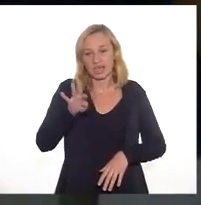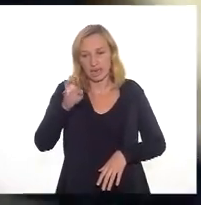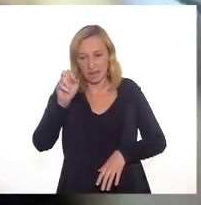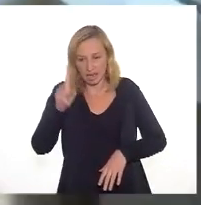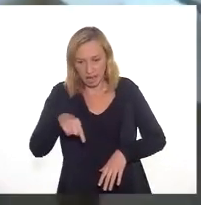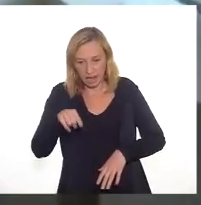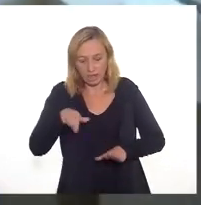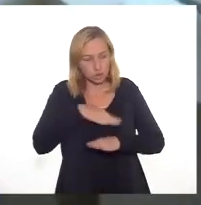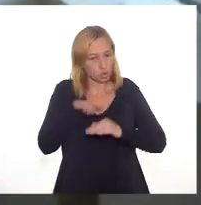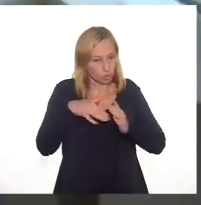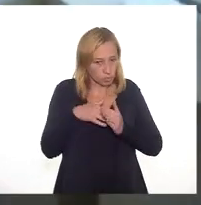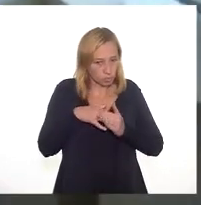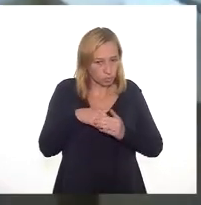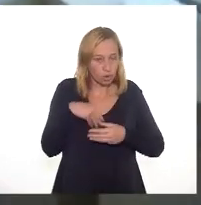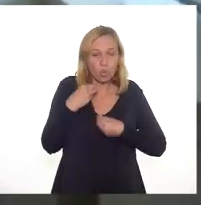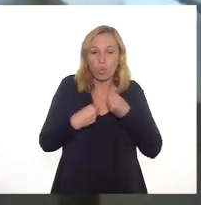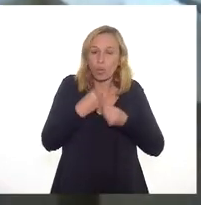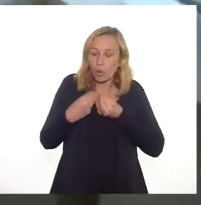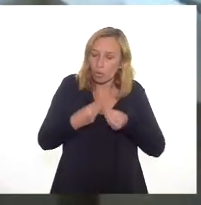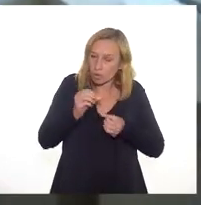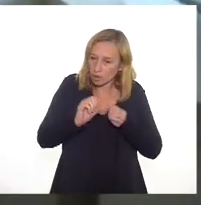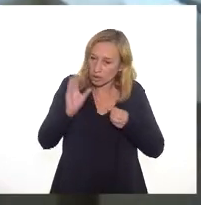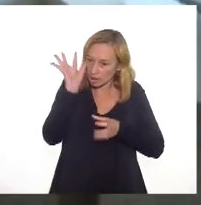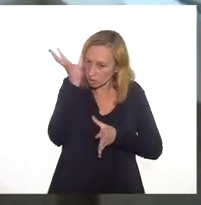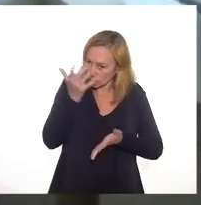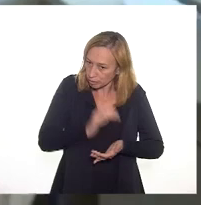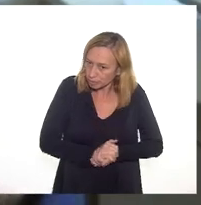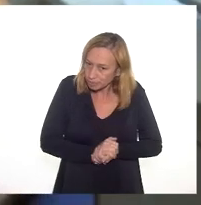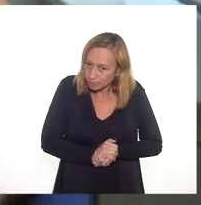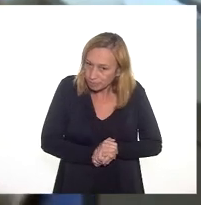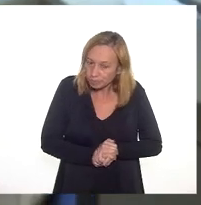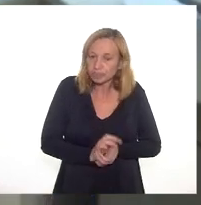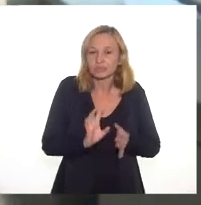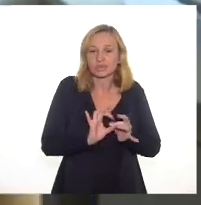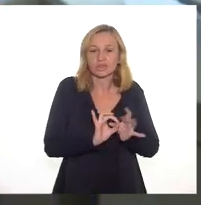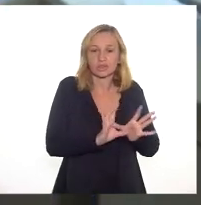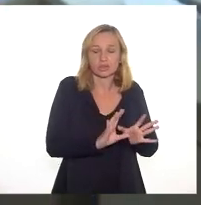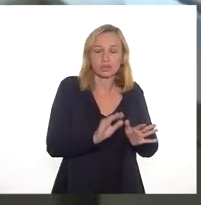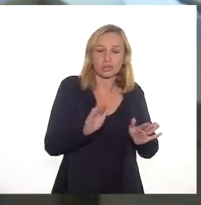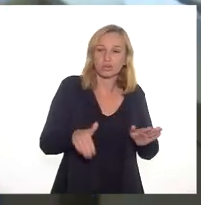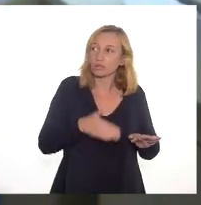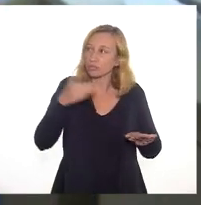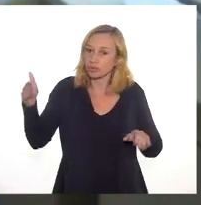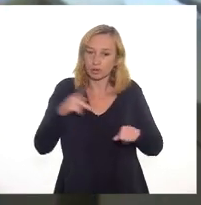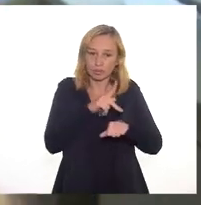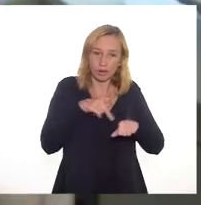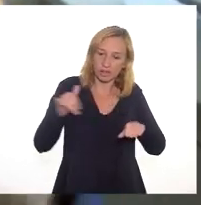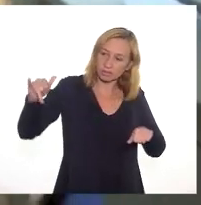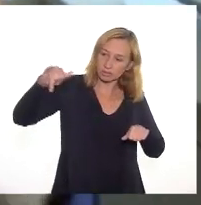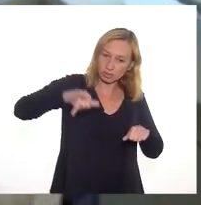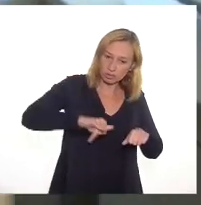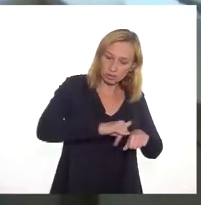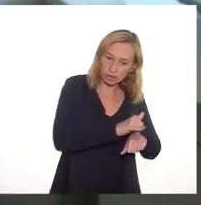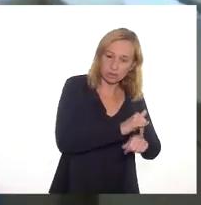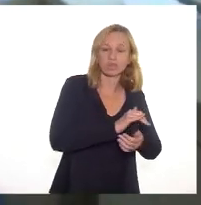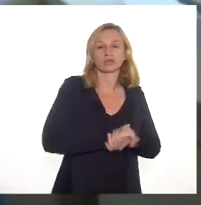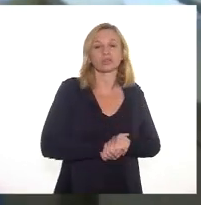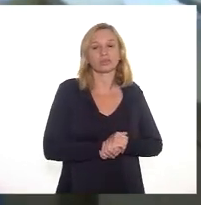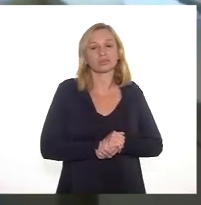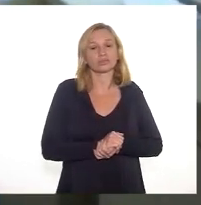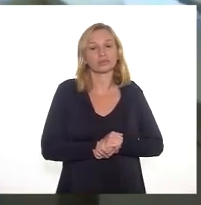todos. E como é que se contornou isso? Deixou-se o hub internacional com alíquota de 7.